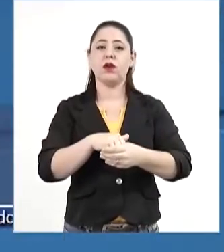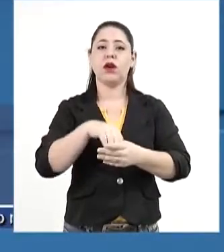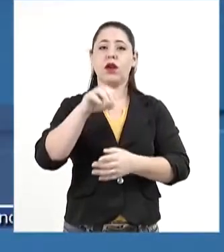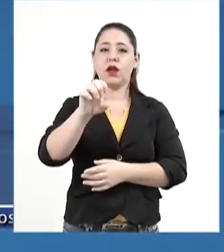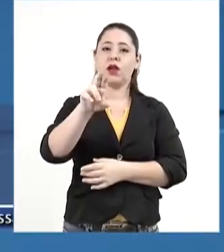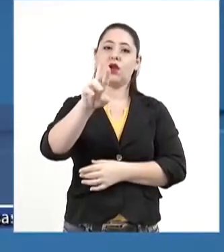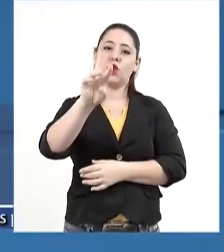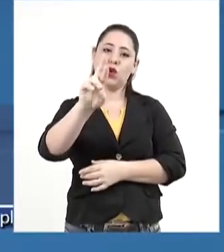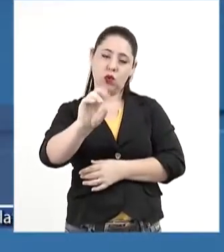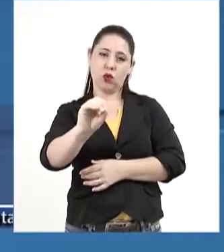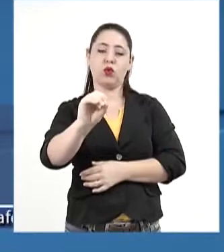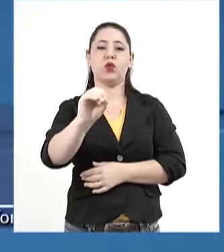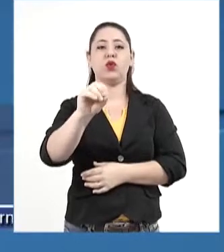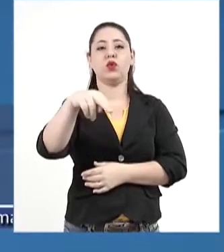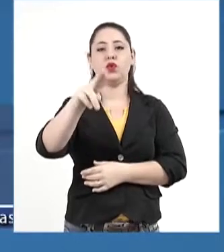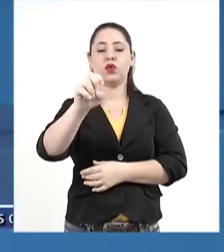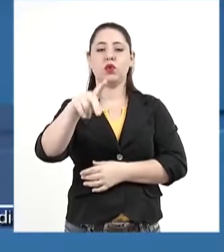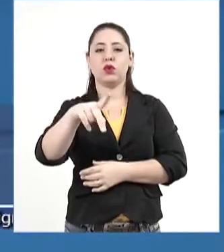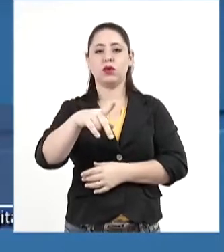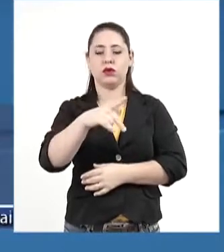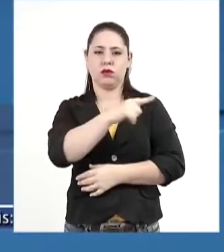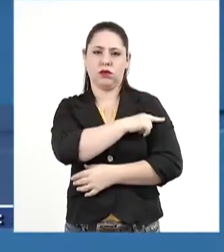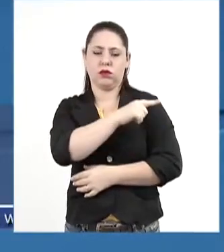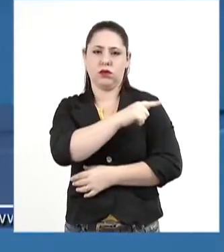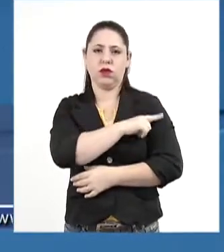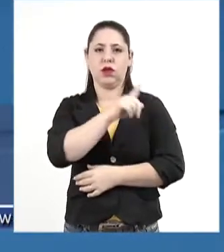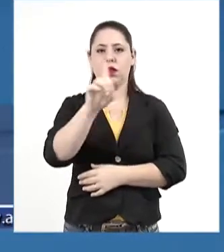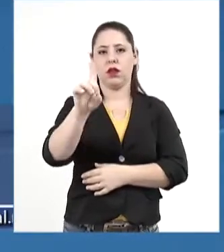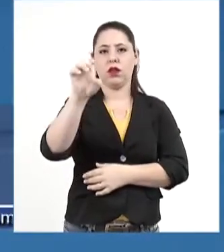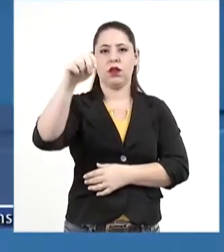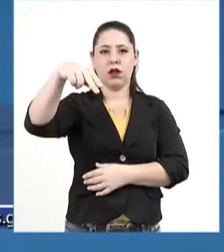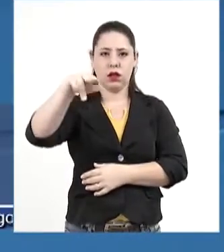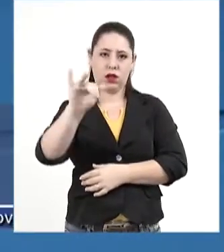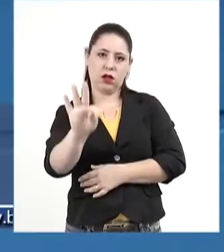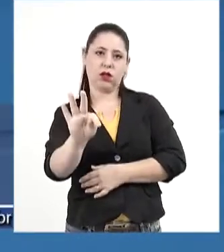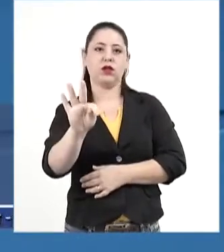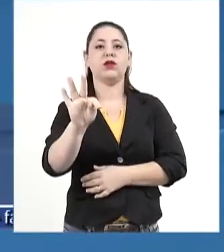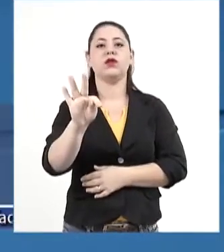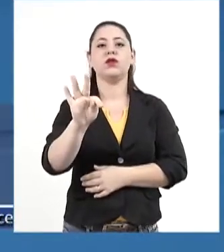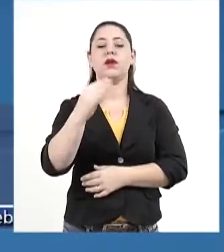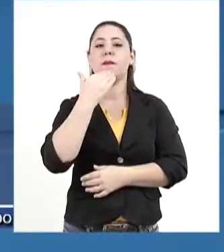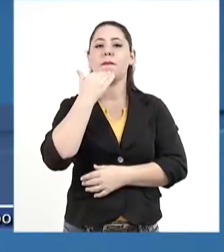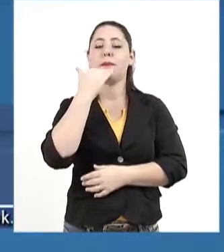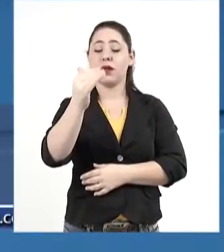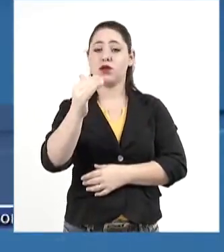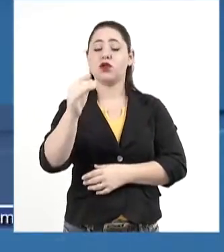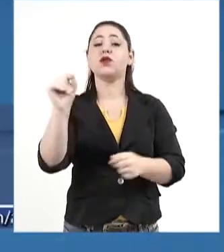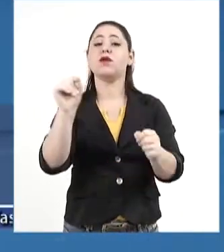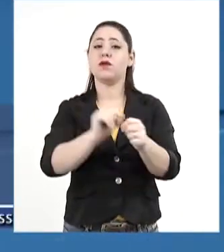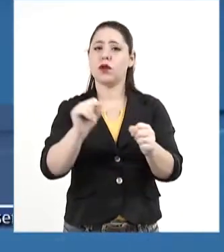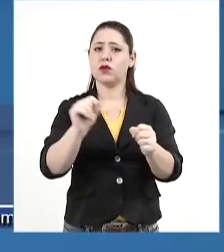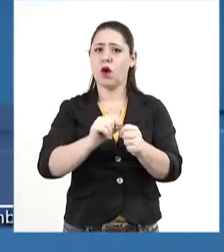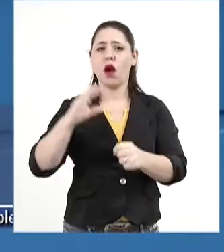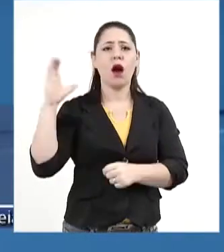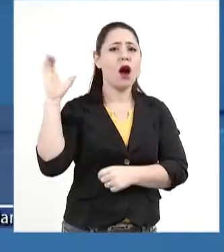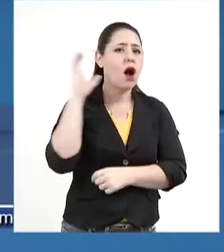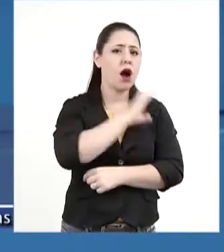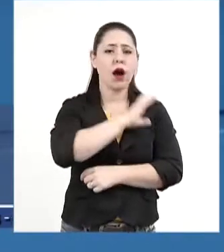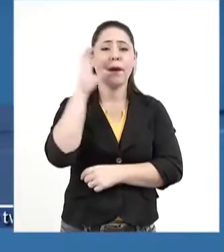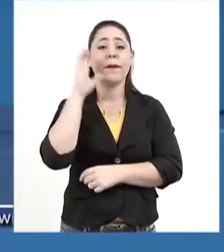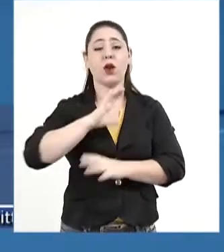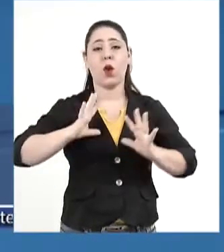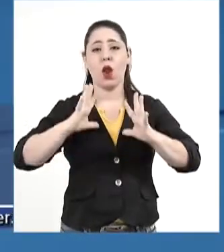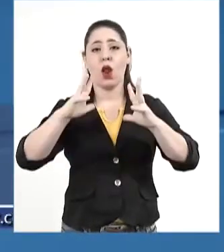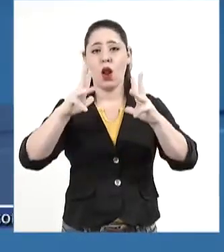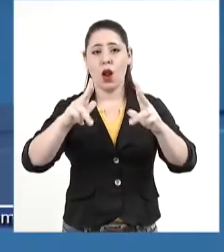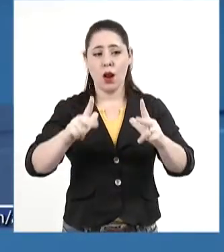Nunes Varandes Júnior, superintendente do DENIT Mato Grosso do Sul, solicitando que sejam tomadas medidas urgentes na limpeza